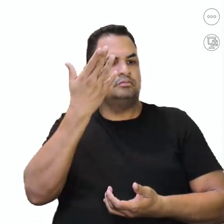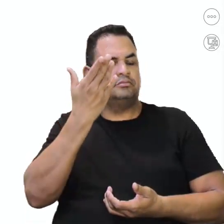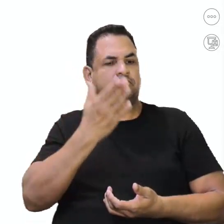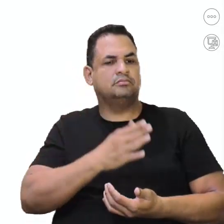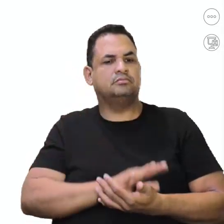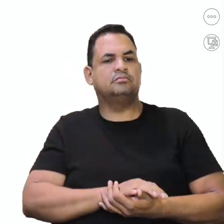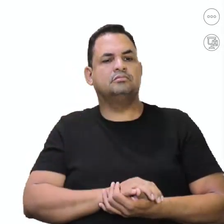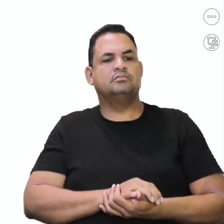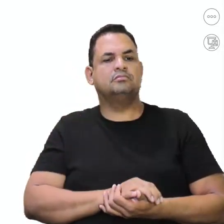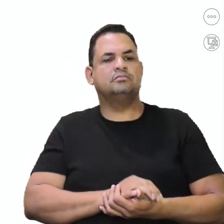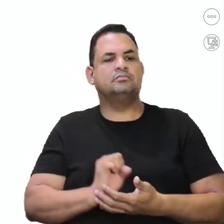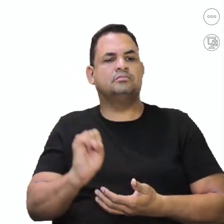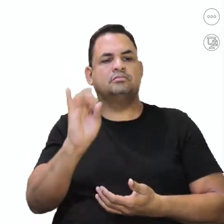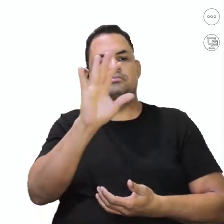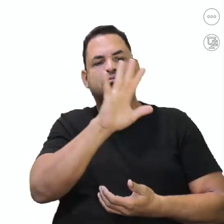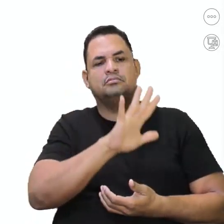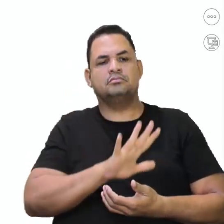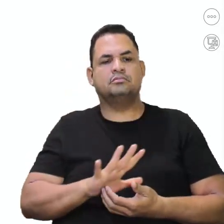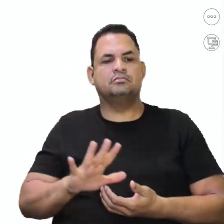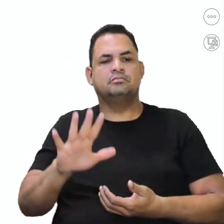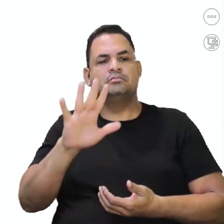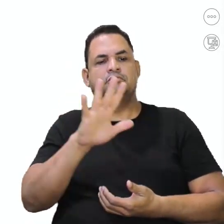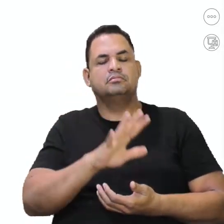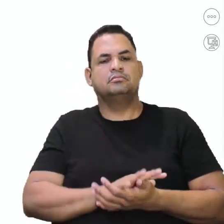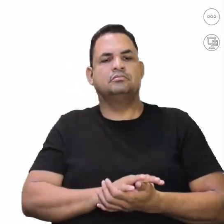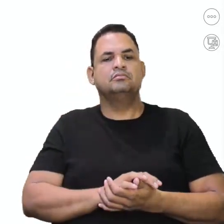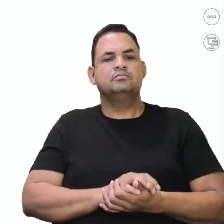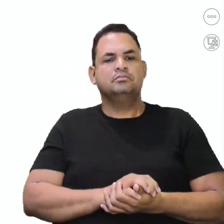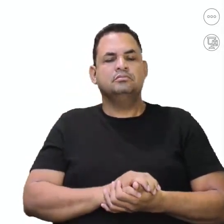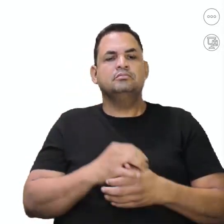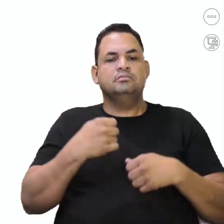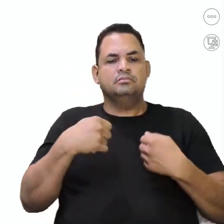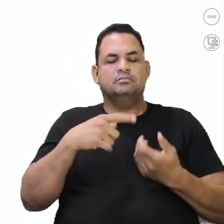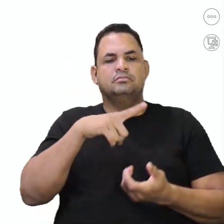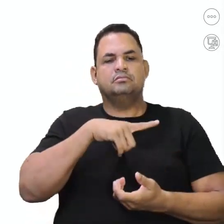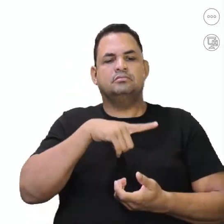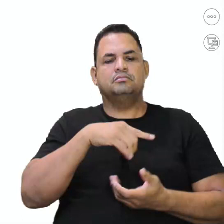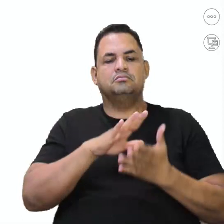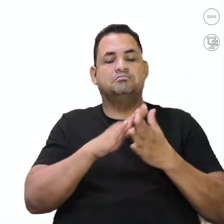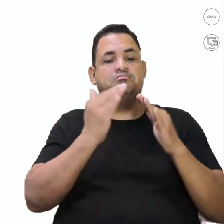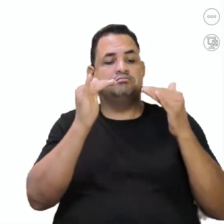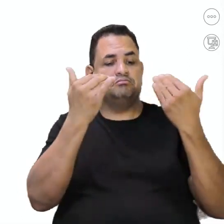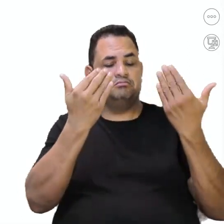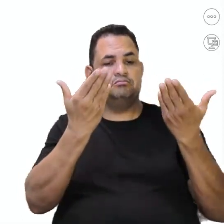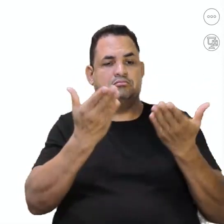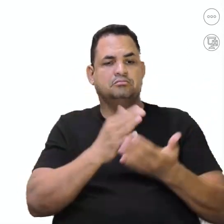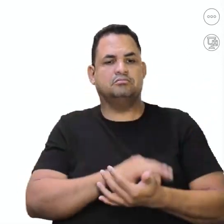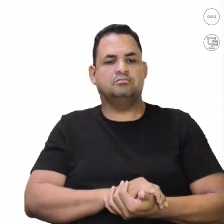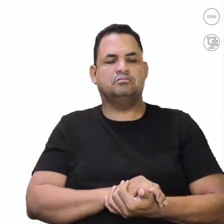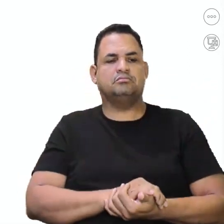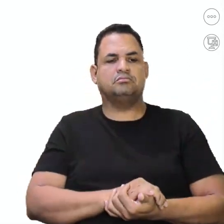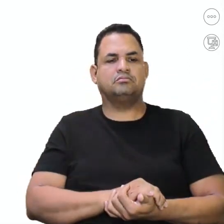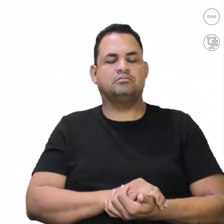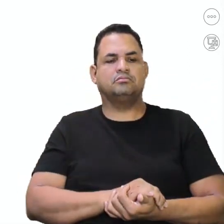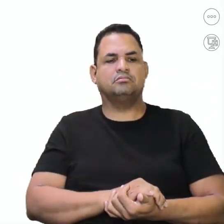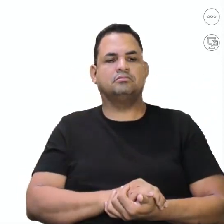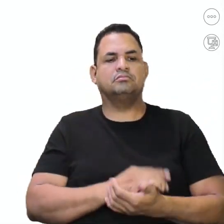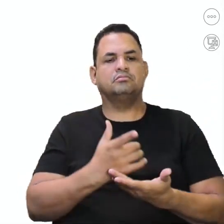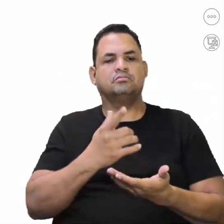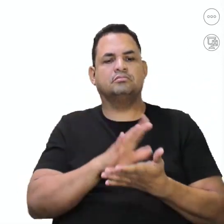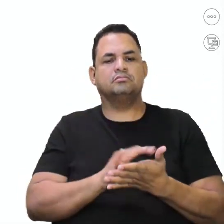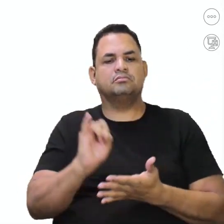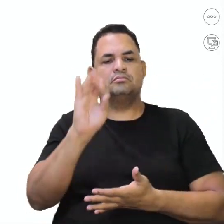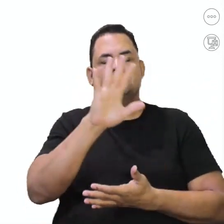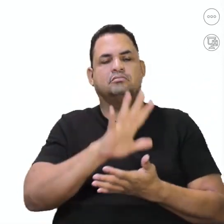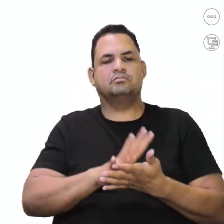With images, com imagens. Tem que ter imagem porque tem que chamar atenção. Tudo que tem imagem chama atenção. Ainda mais uma